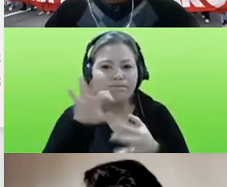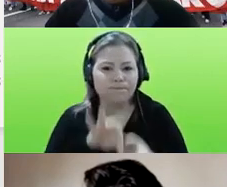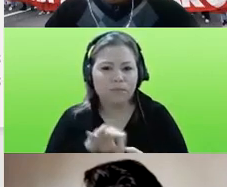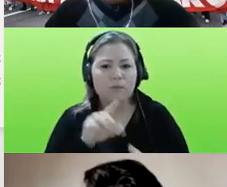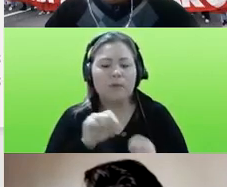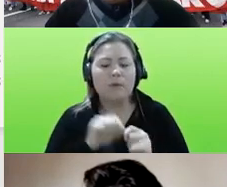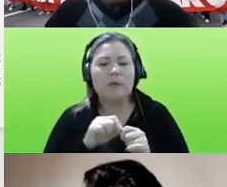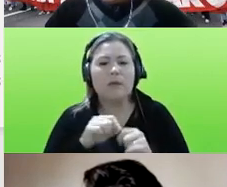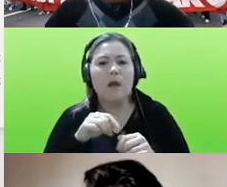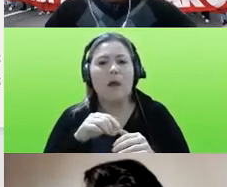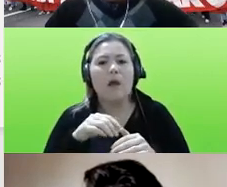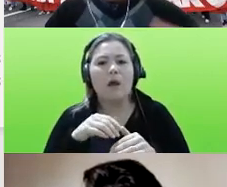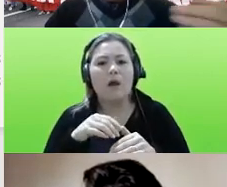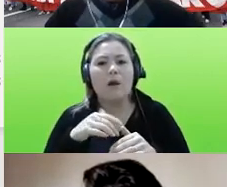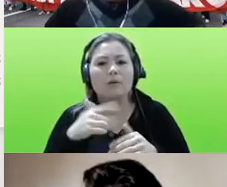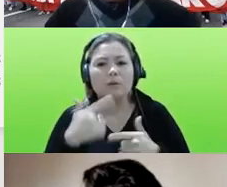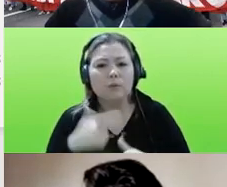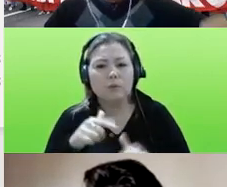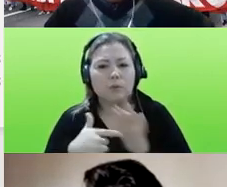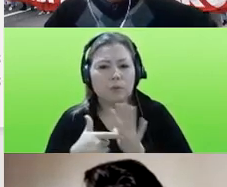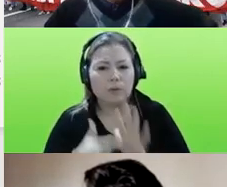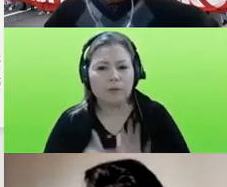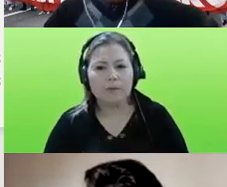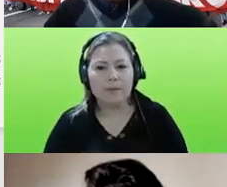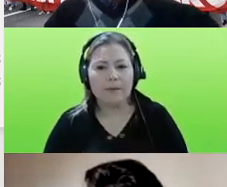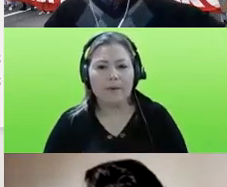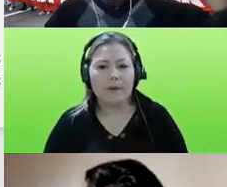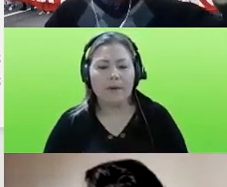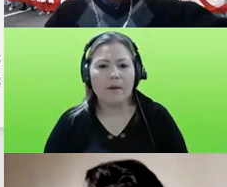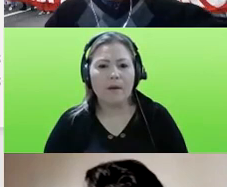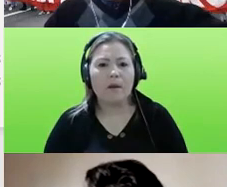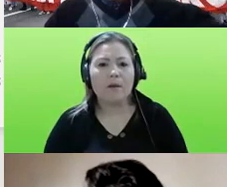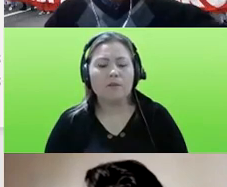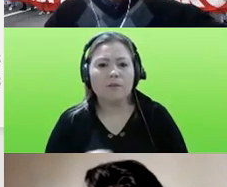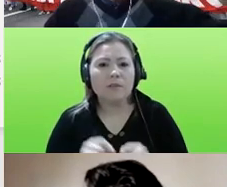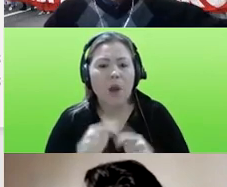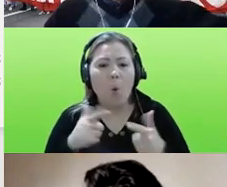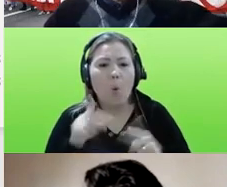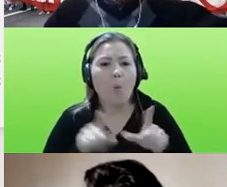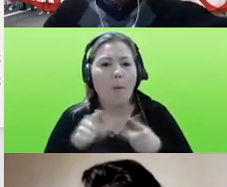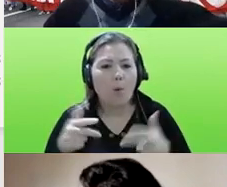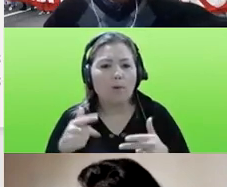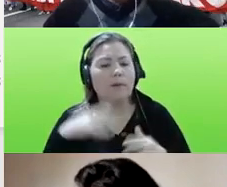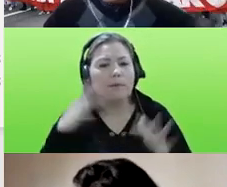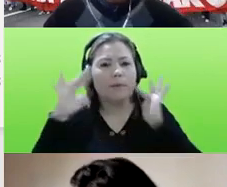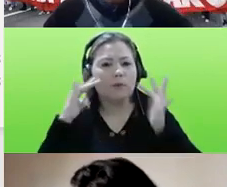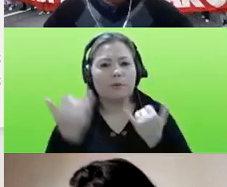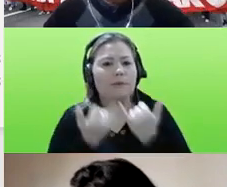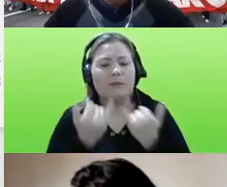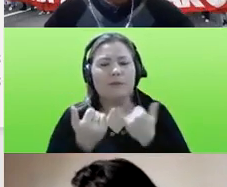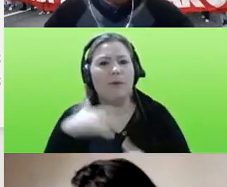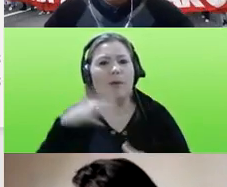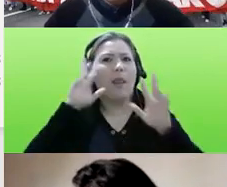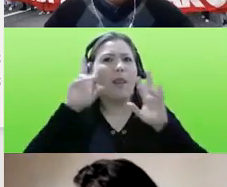reprodutivo, não é? De reproduzir alguma coisa, você imagina algo porque você está lembrando de algo,